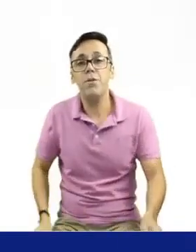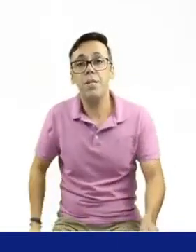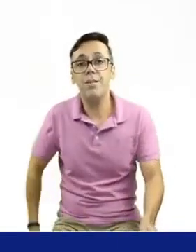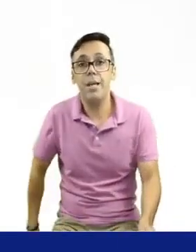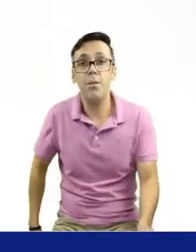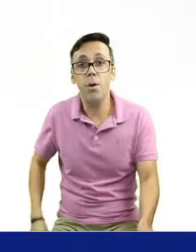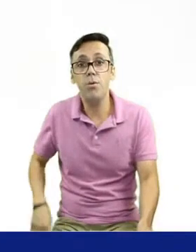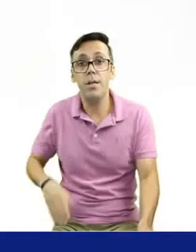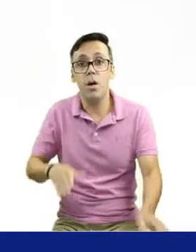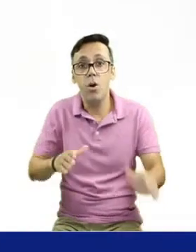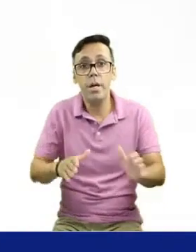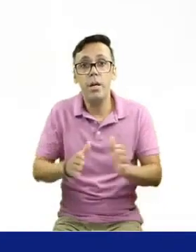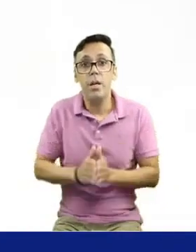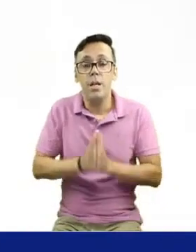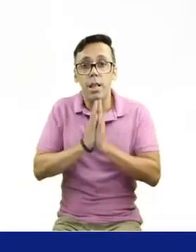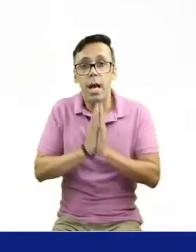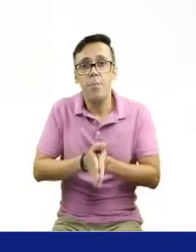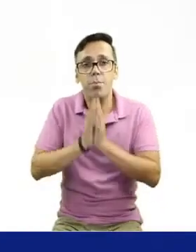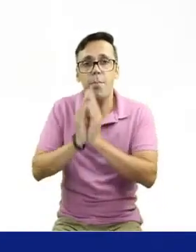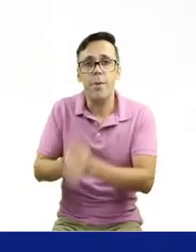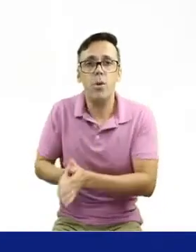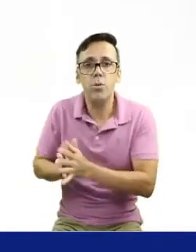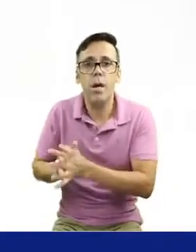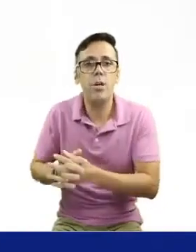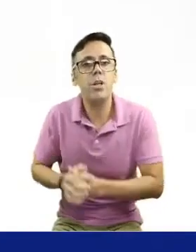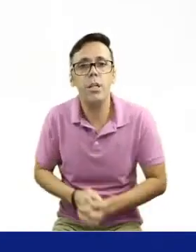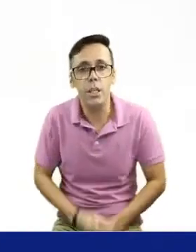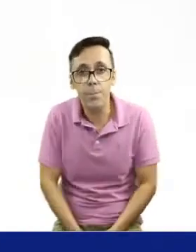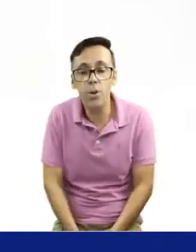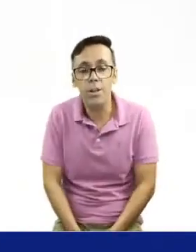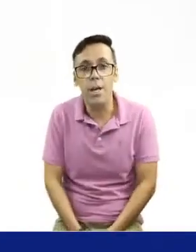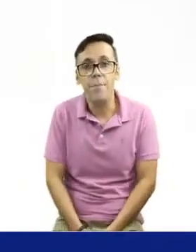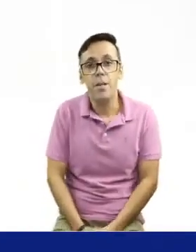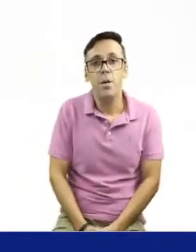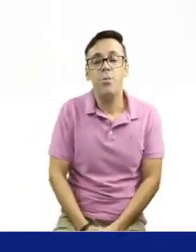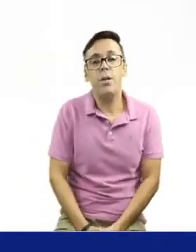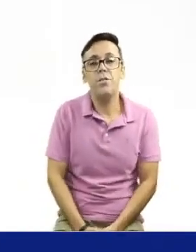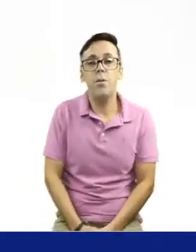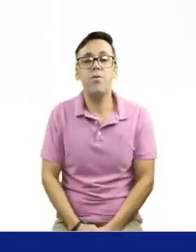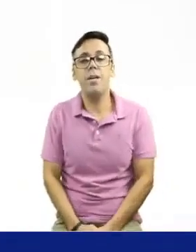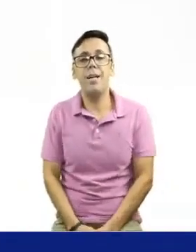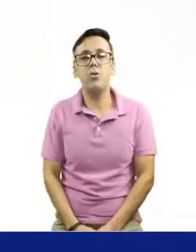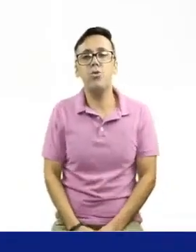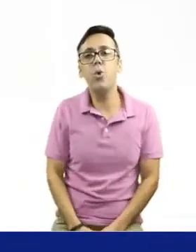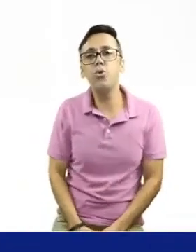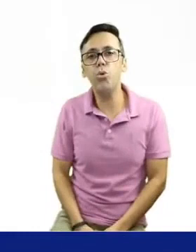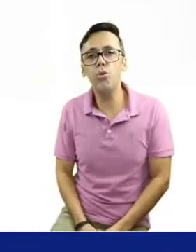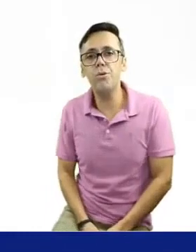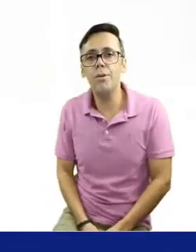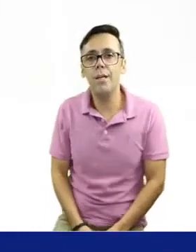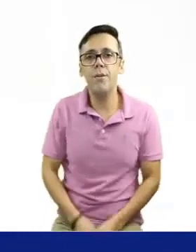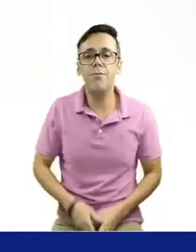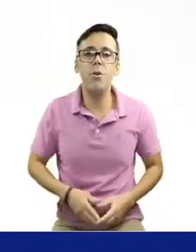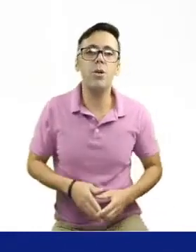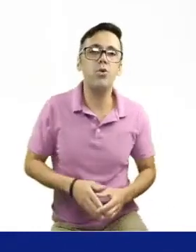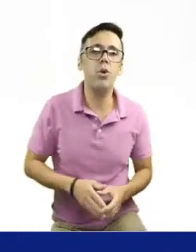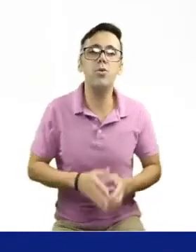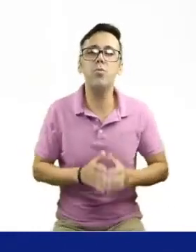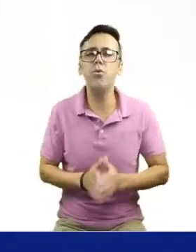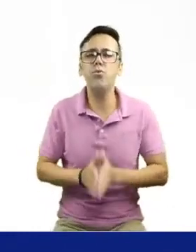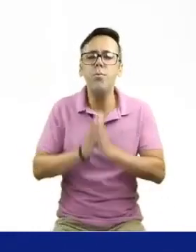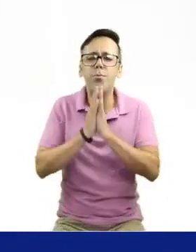é você ter em mãos aí agora lápis papel borracha caneta porque porque nós vamos ver assuntos